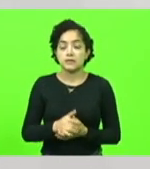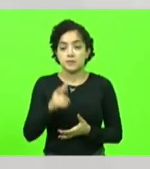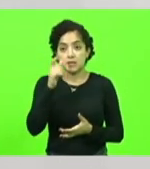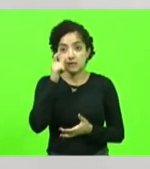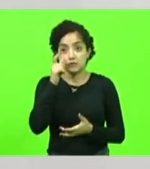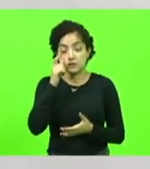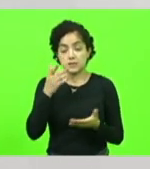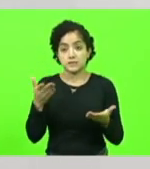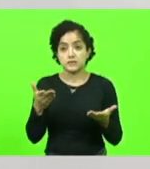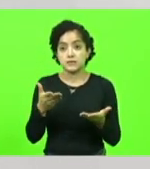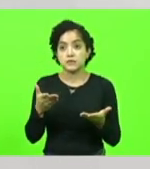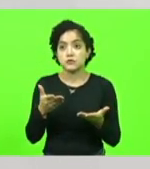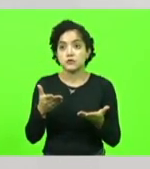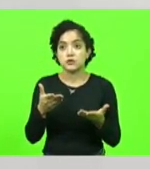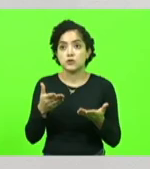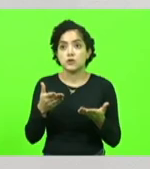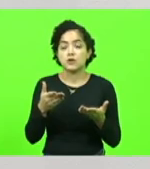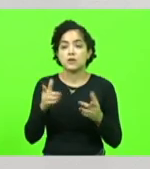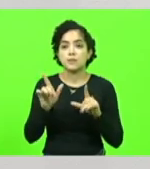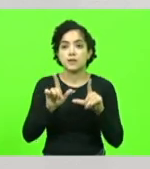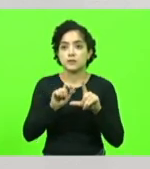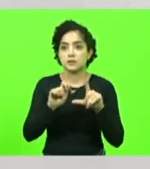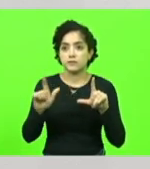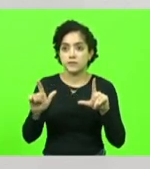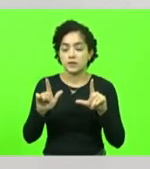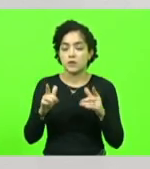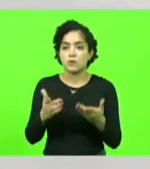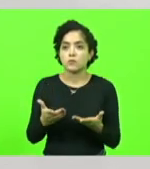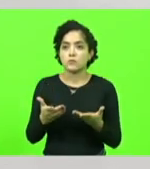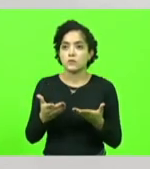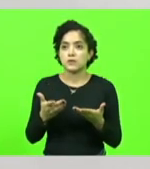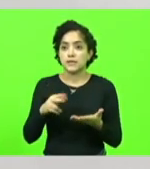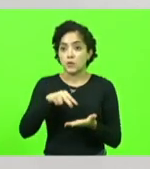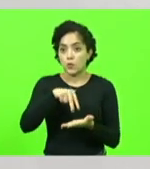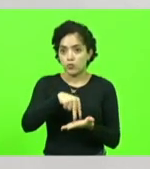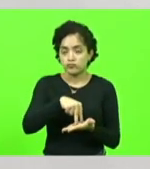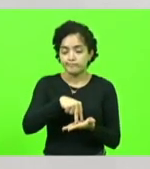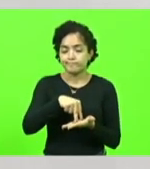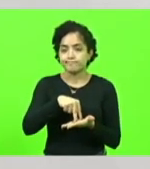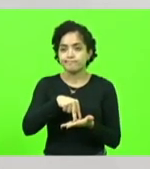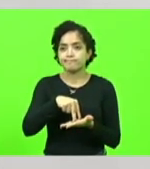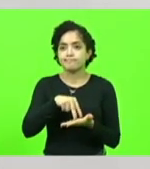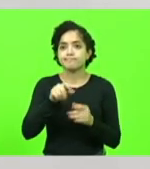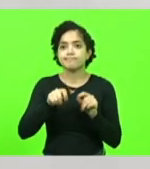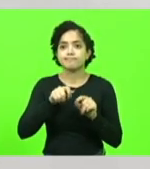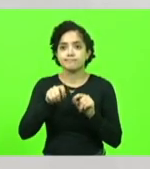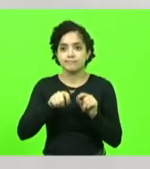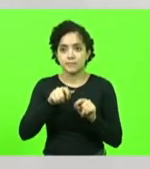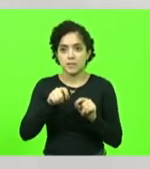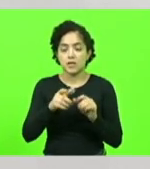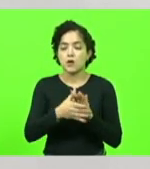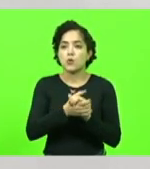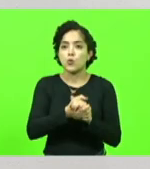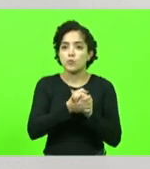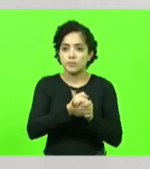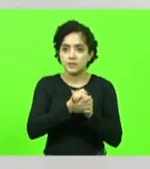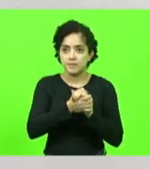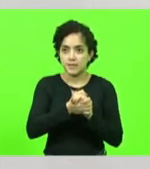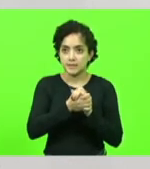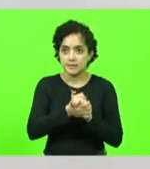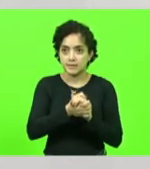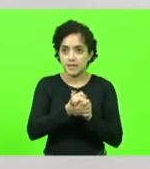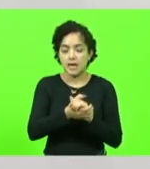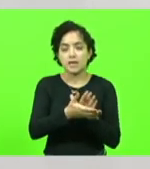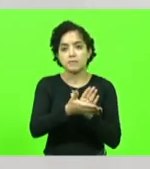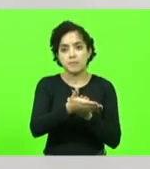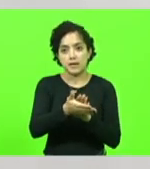canais respectivos. Quero aqui, utilizar a tribuna, para cumprimentar e